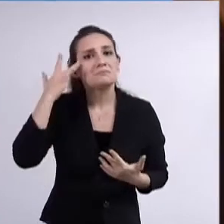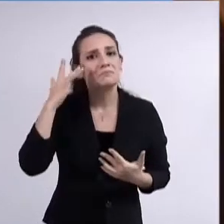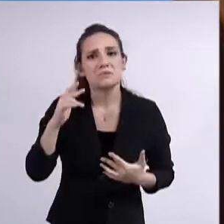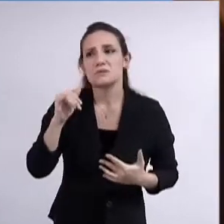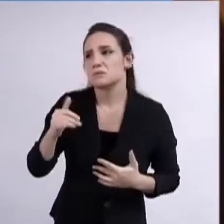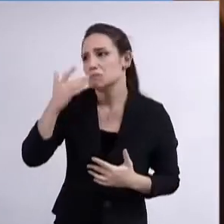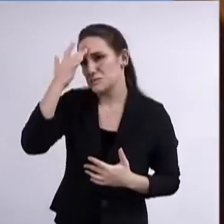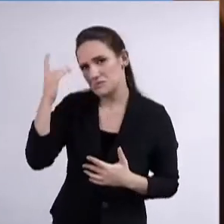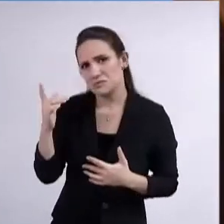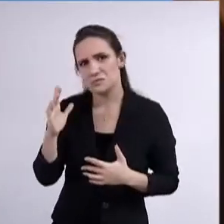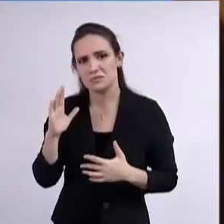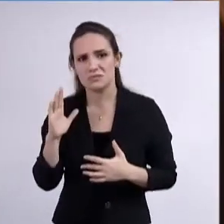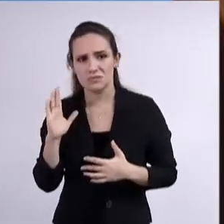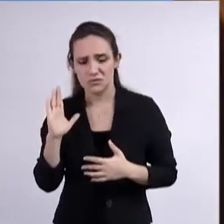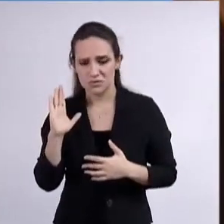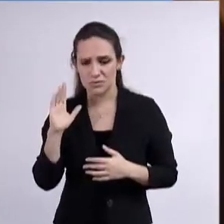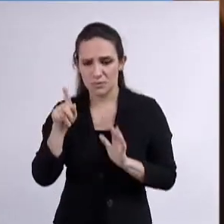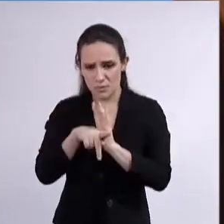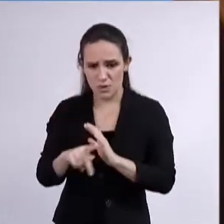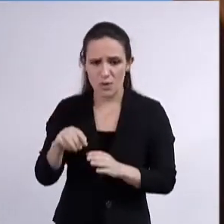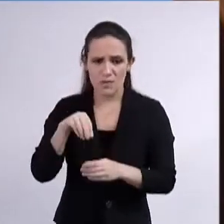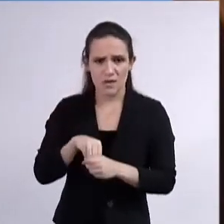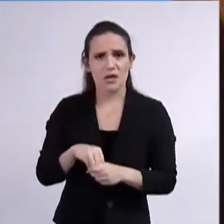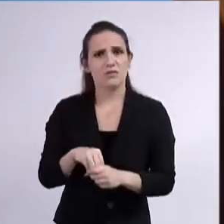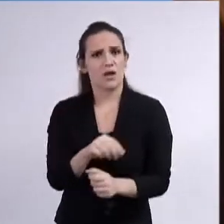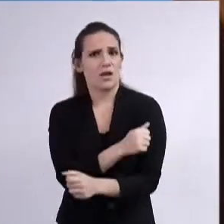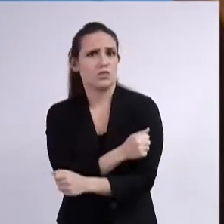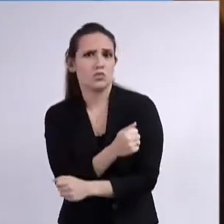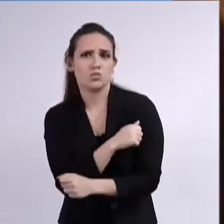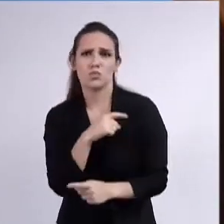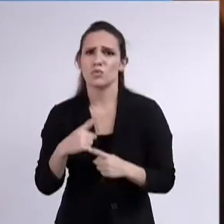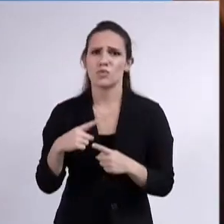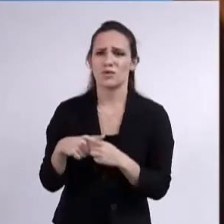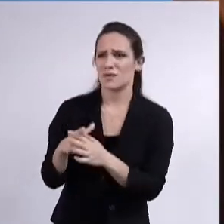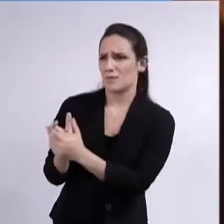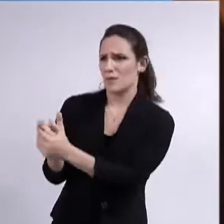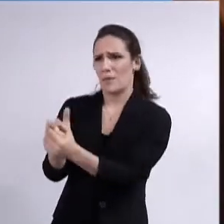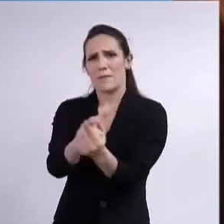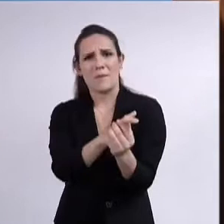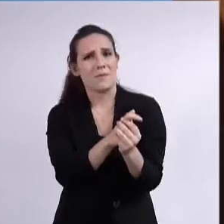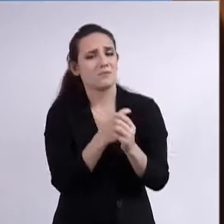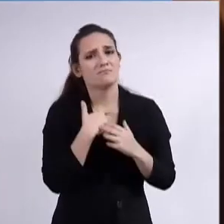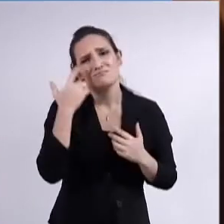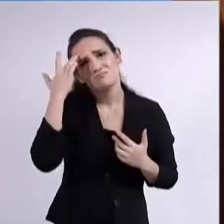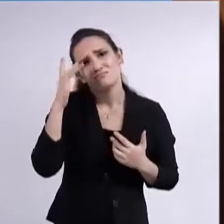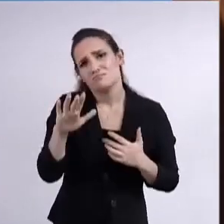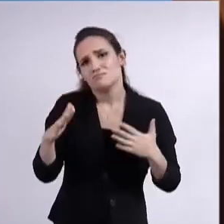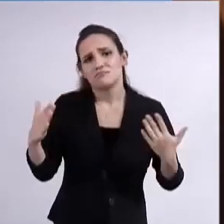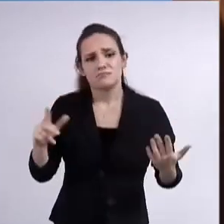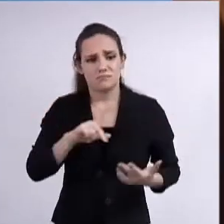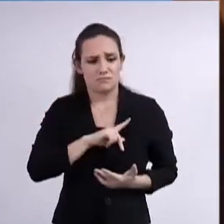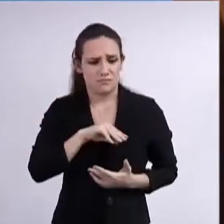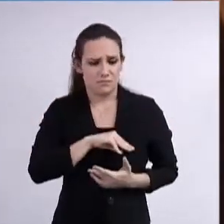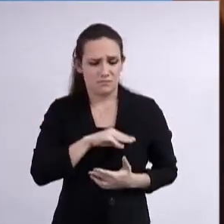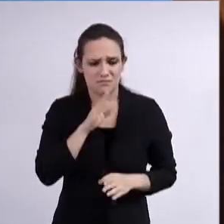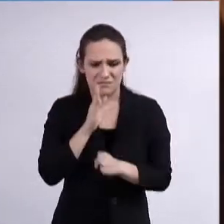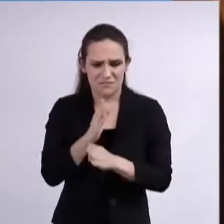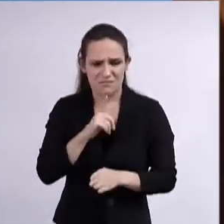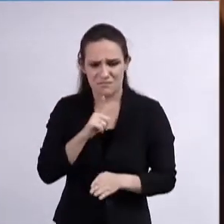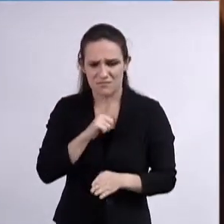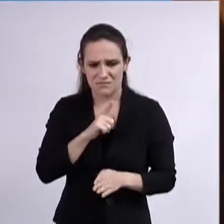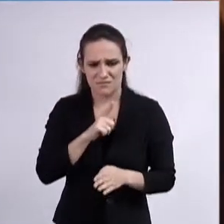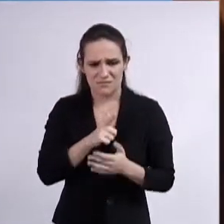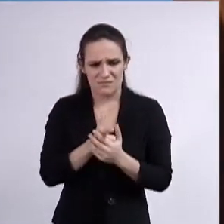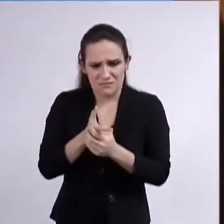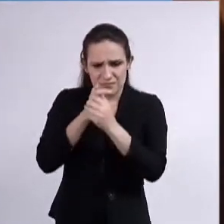os atiradores tinham vínculo com a escola ou qual seria o motivo do ataque. A PM encontrou no local armas, arco e